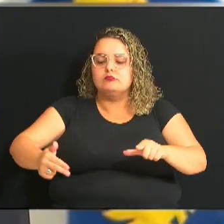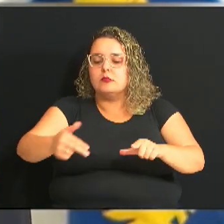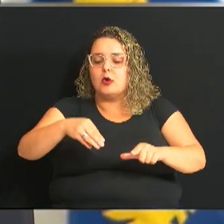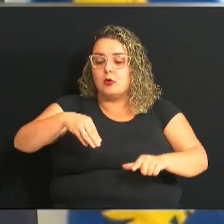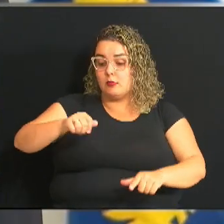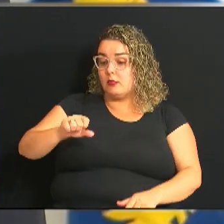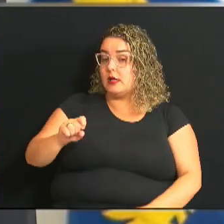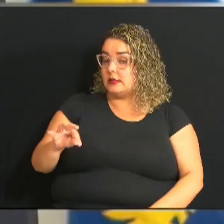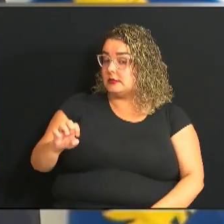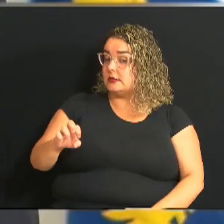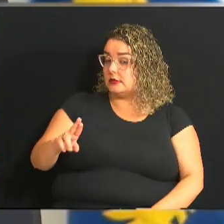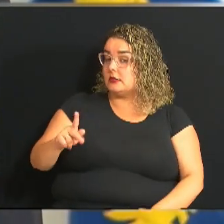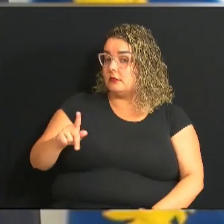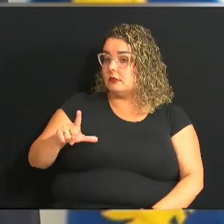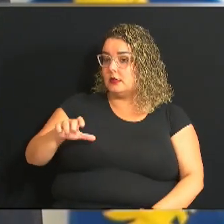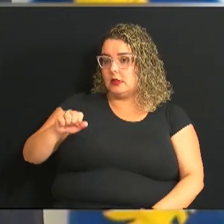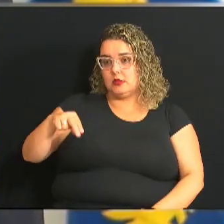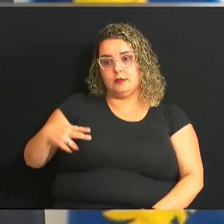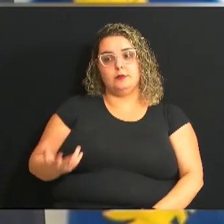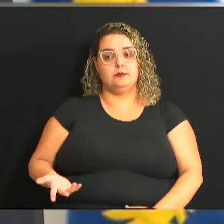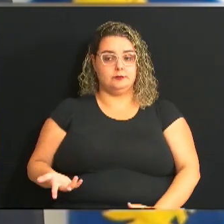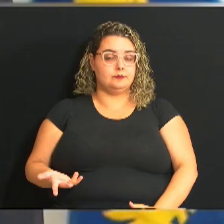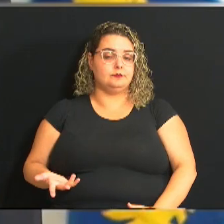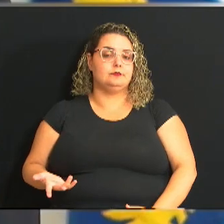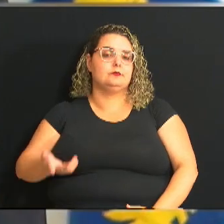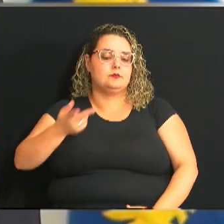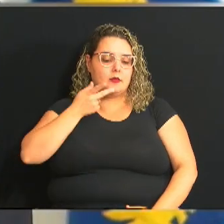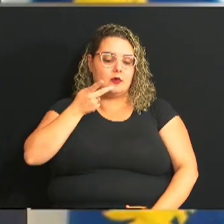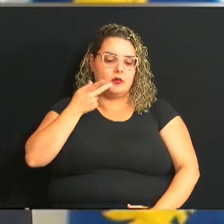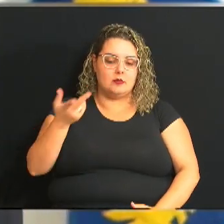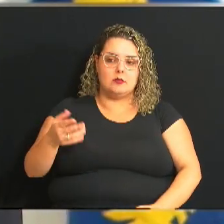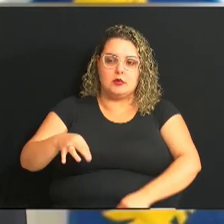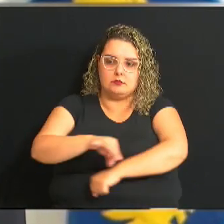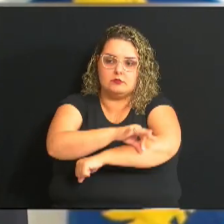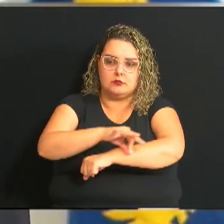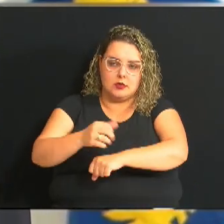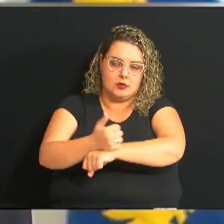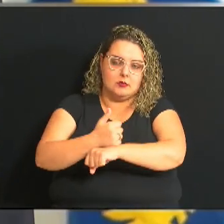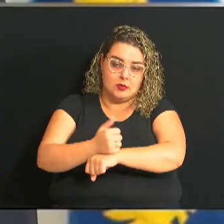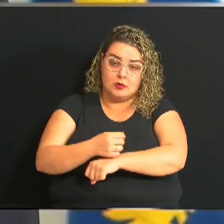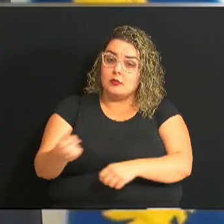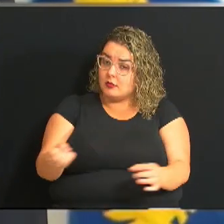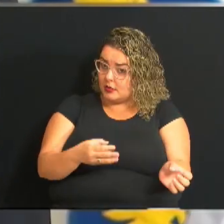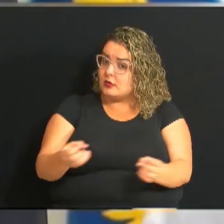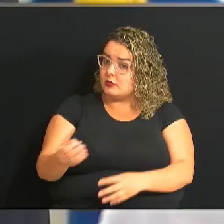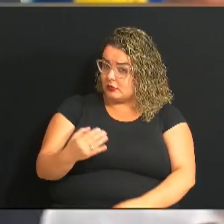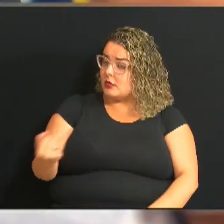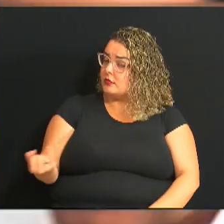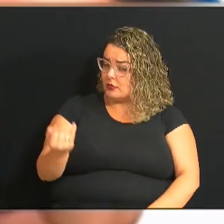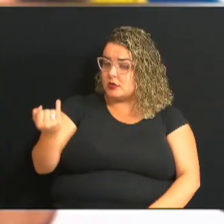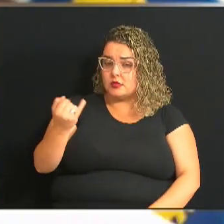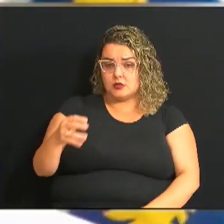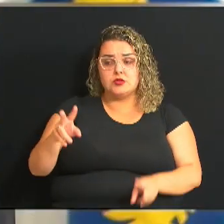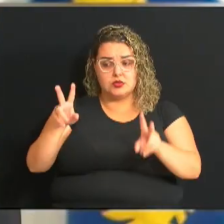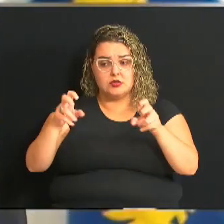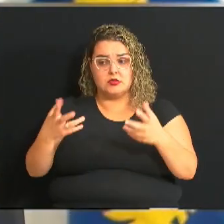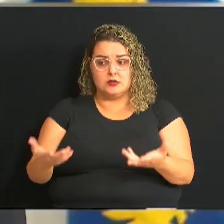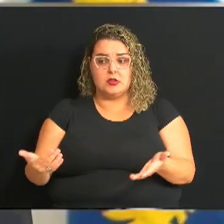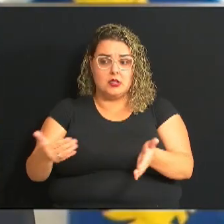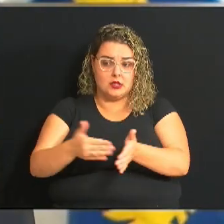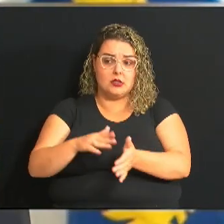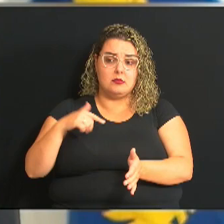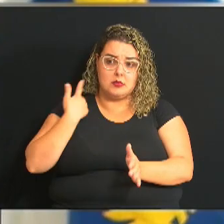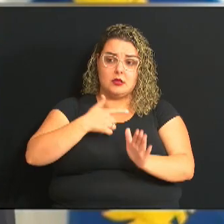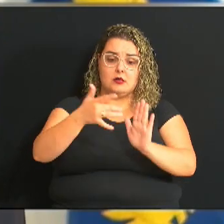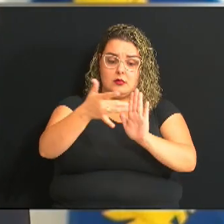gente chama, né, entre arquitetos. Então, foi muito atual, muito importante esse assunto, para até a gente pautar